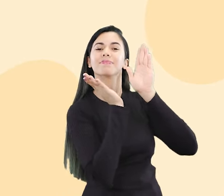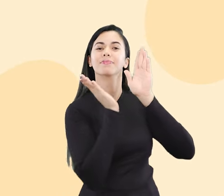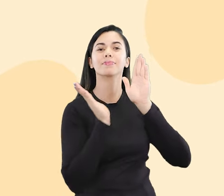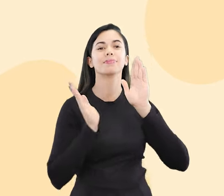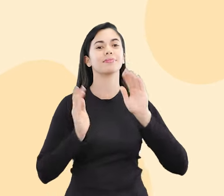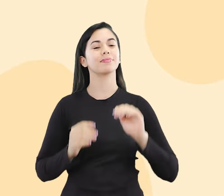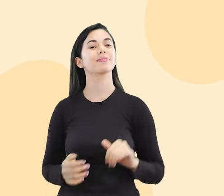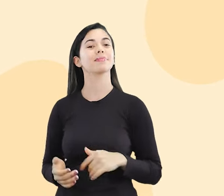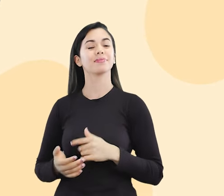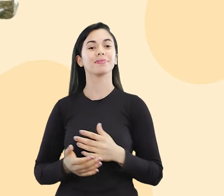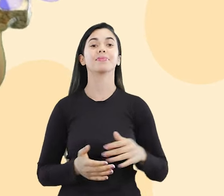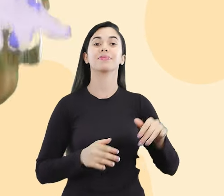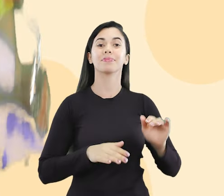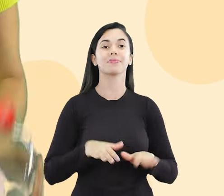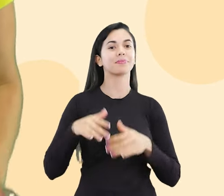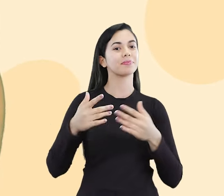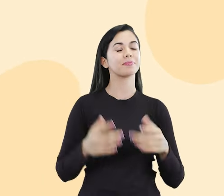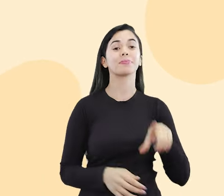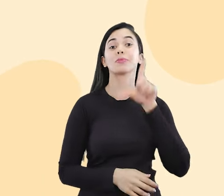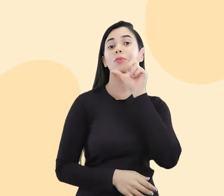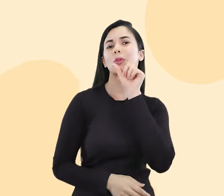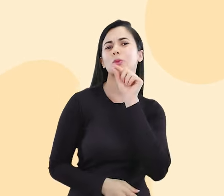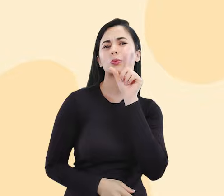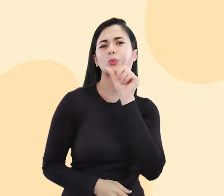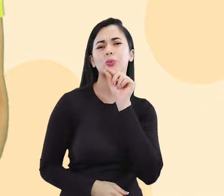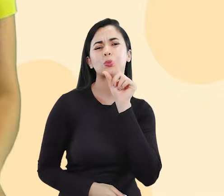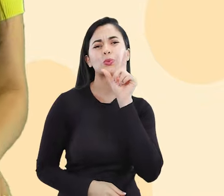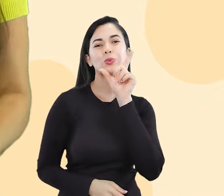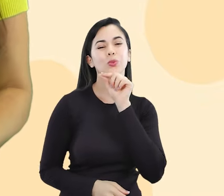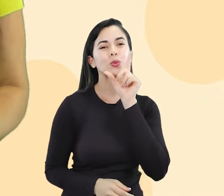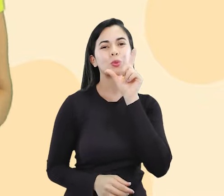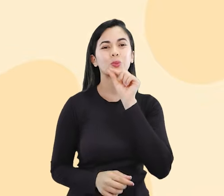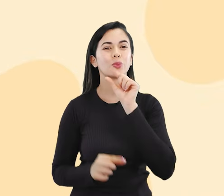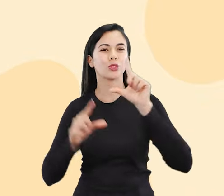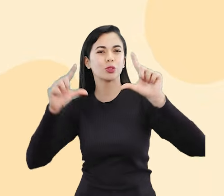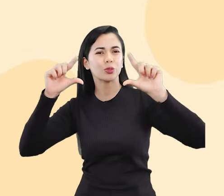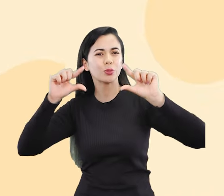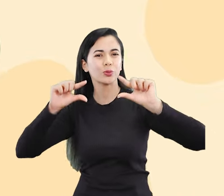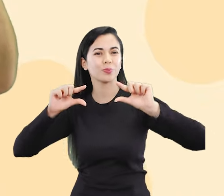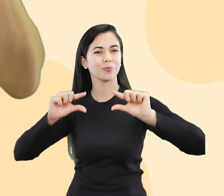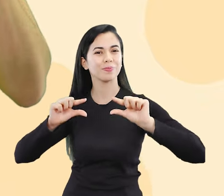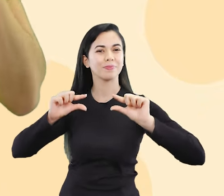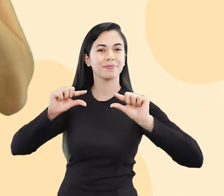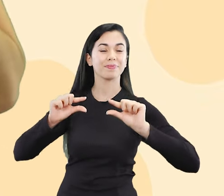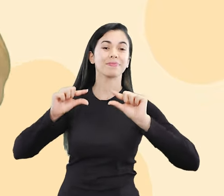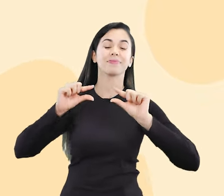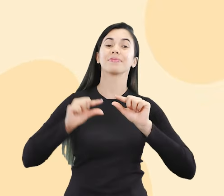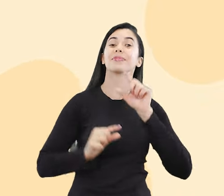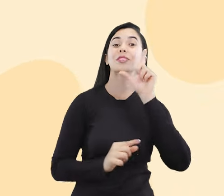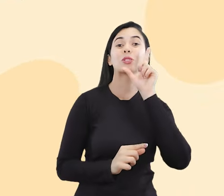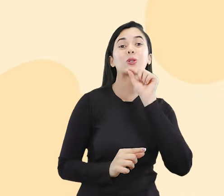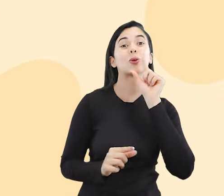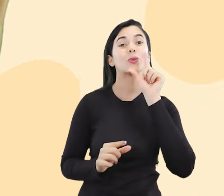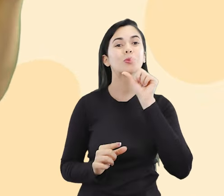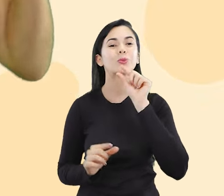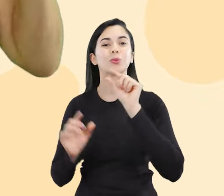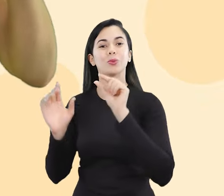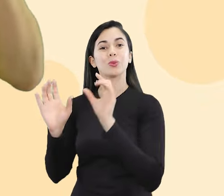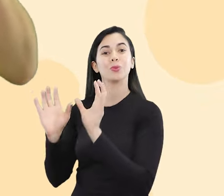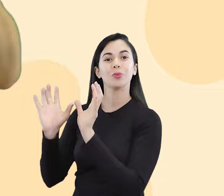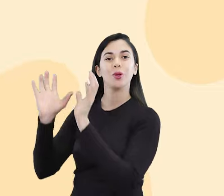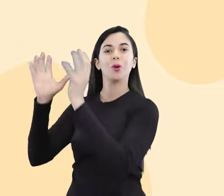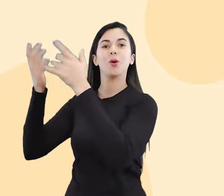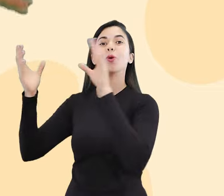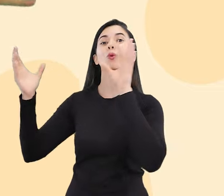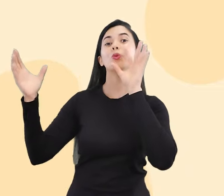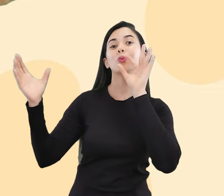abre o seu bocão. E o passarinho pequenininho, ele